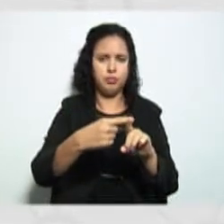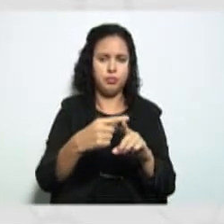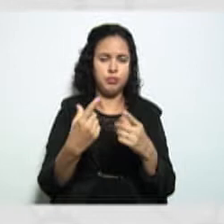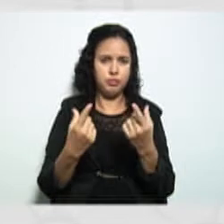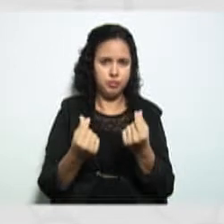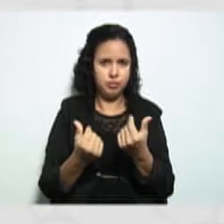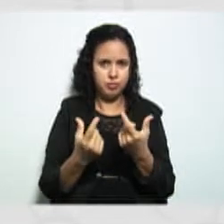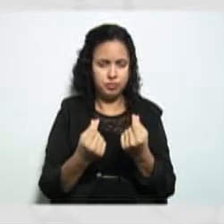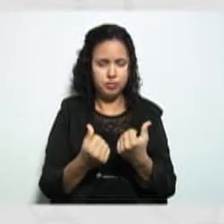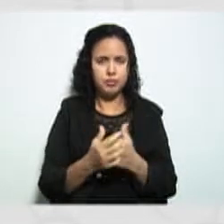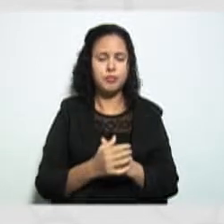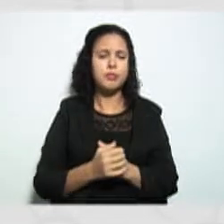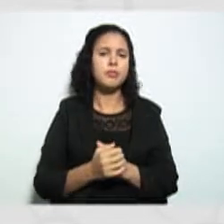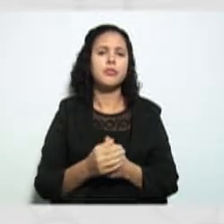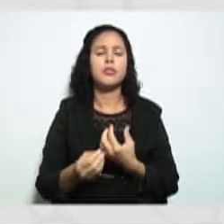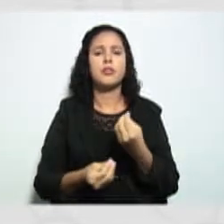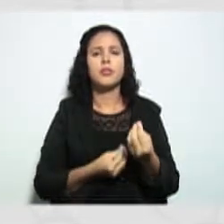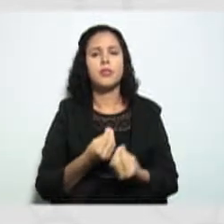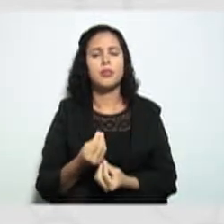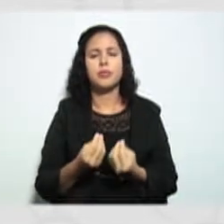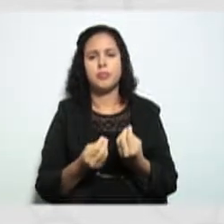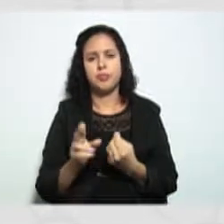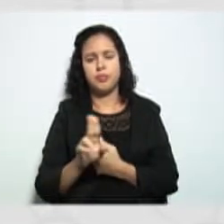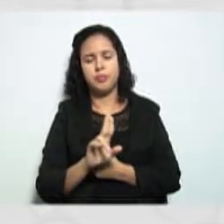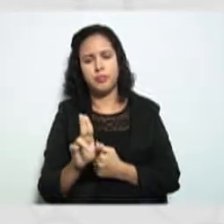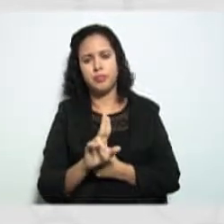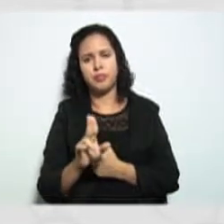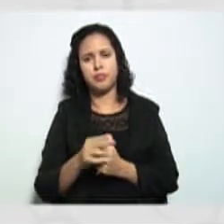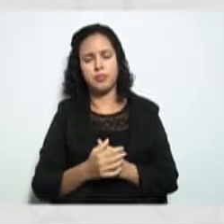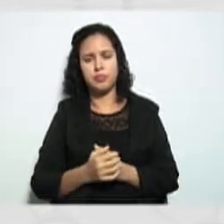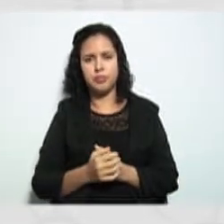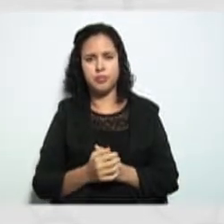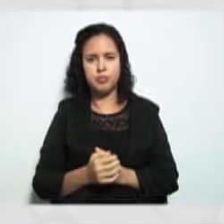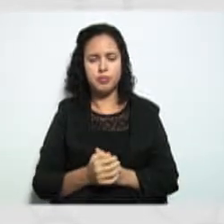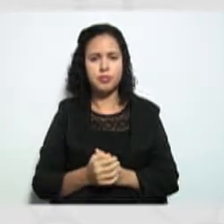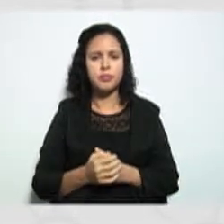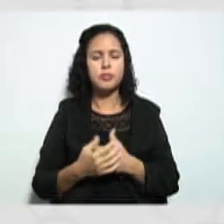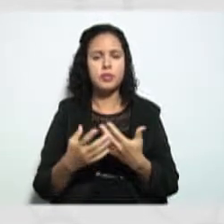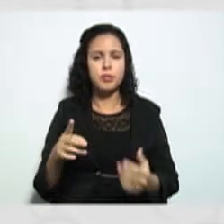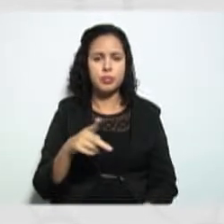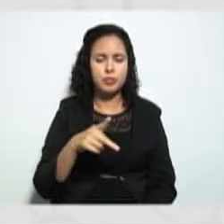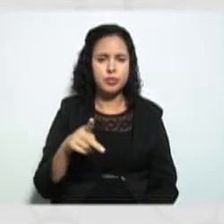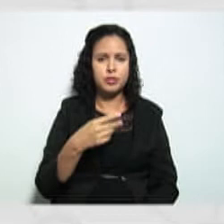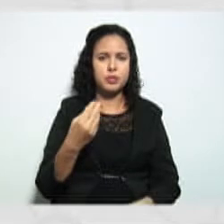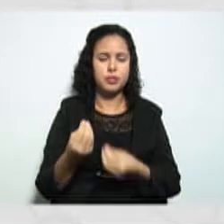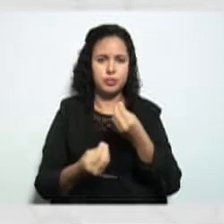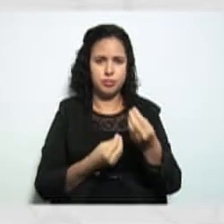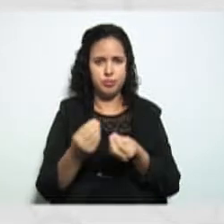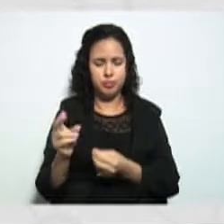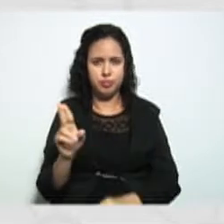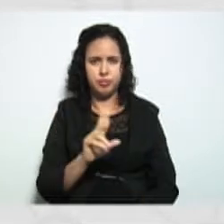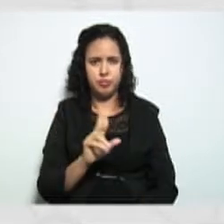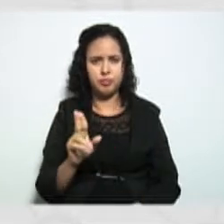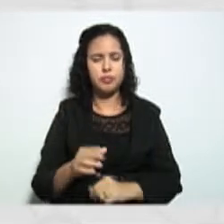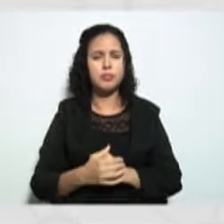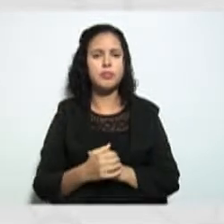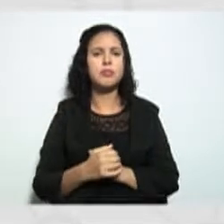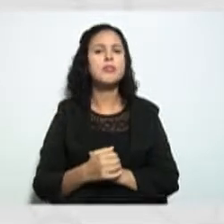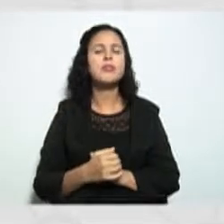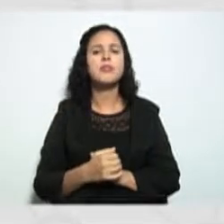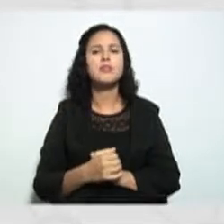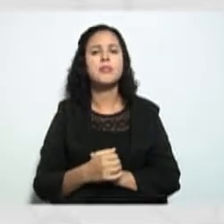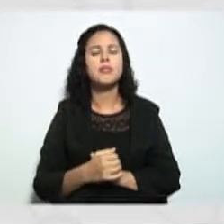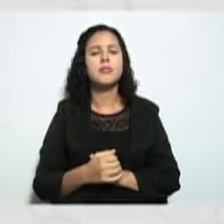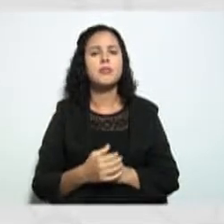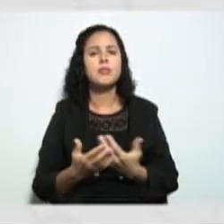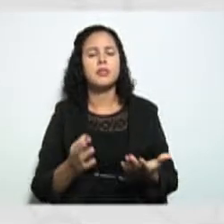são chamados esses resultados, os resultados positivos financeiros? E aí, professor, como que a gente chama esses resultados? Pessoal, a